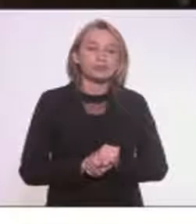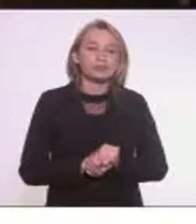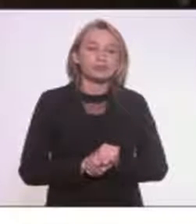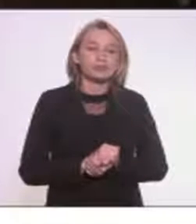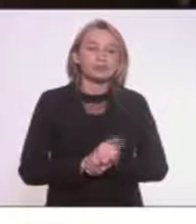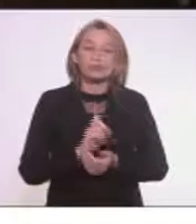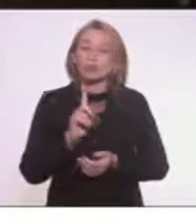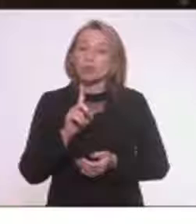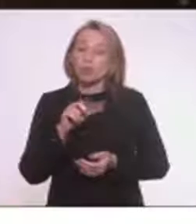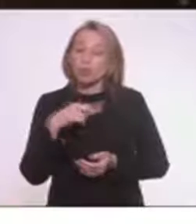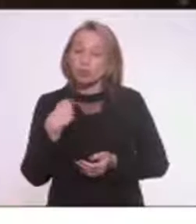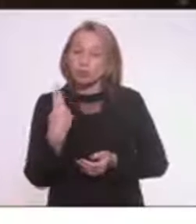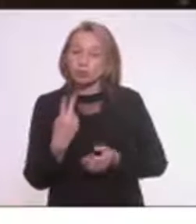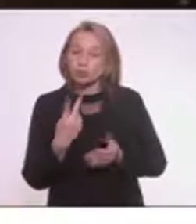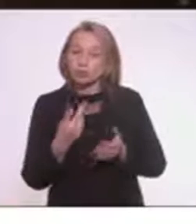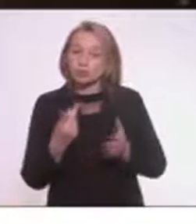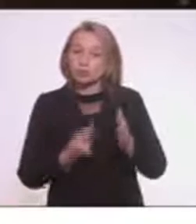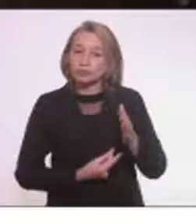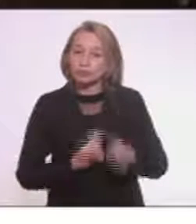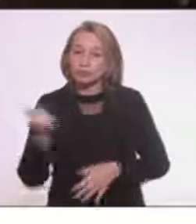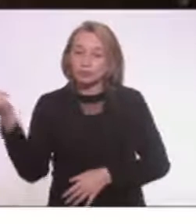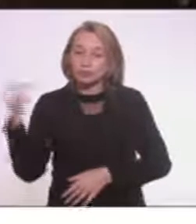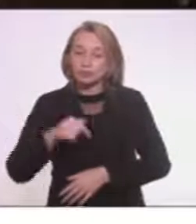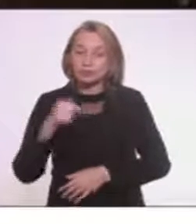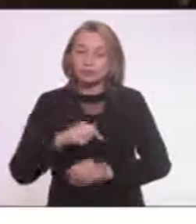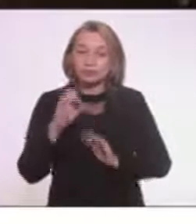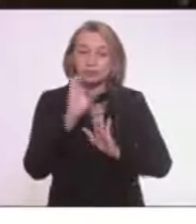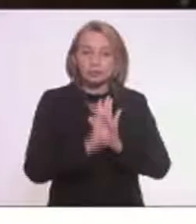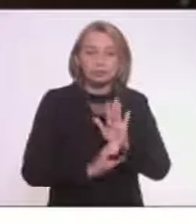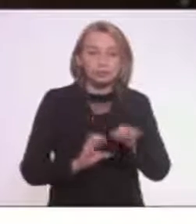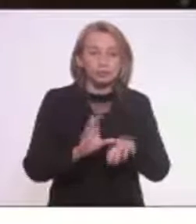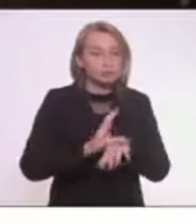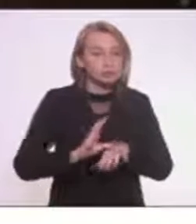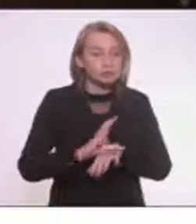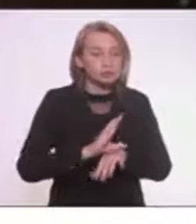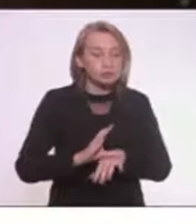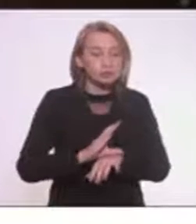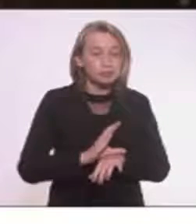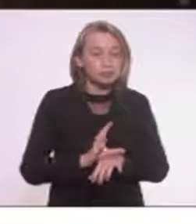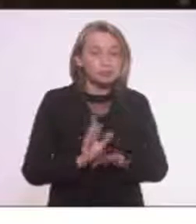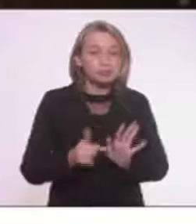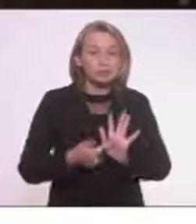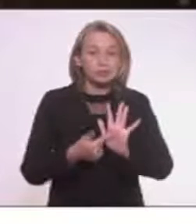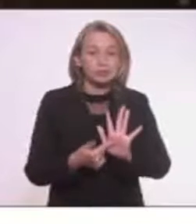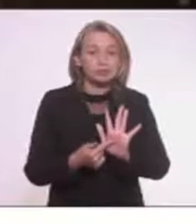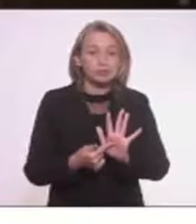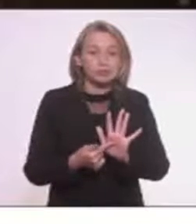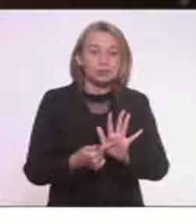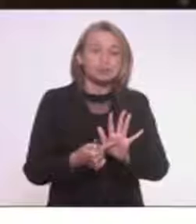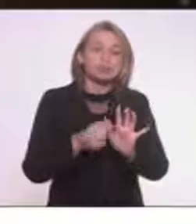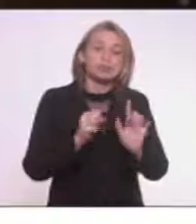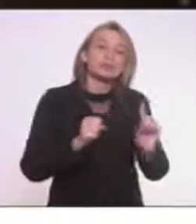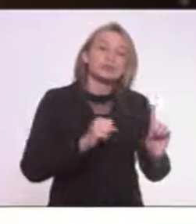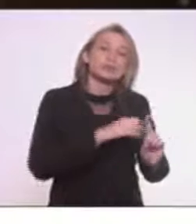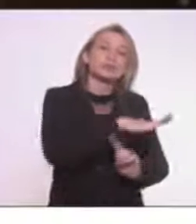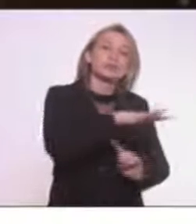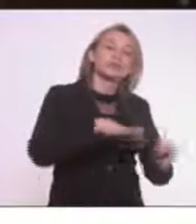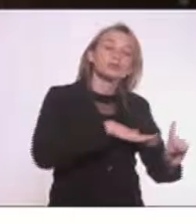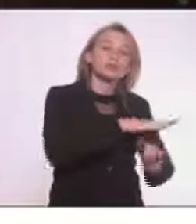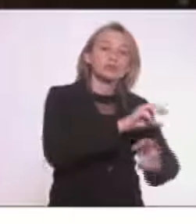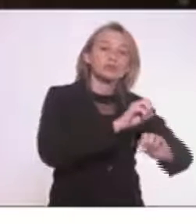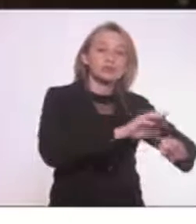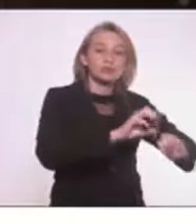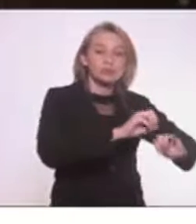ou nós vamos sair daqui com uma emenda constitucional que define que o sistema socioeducativo